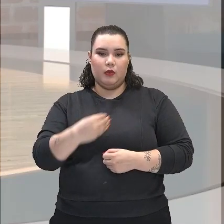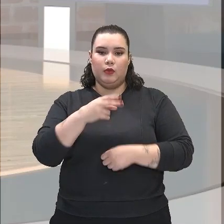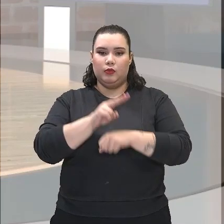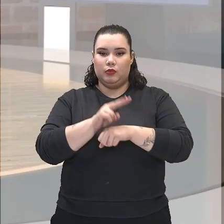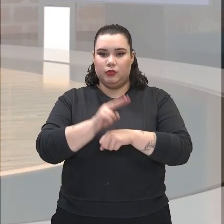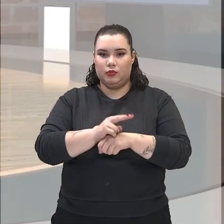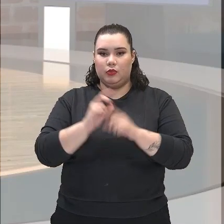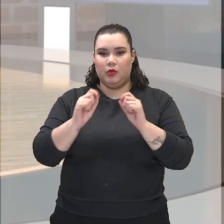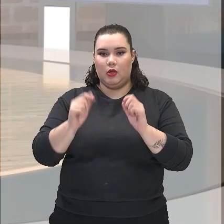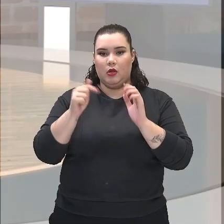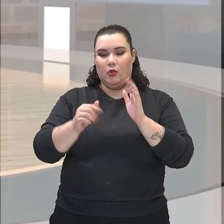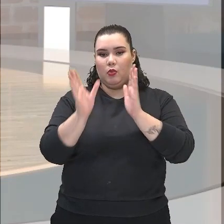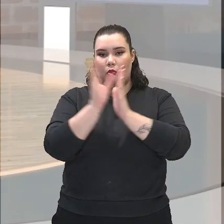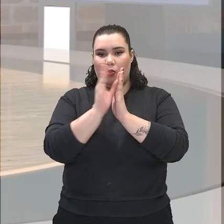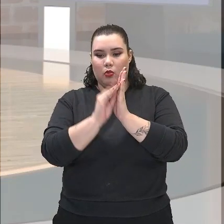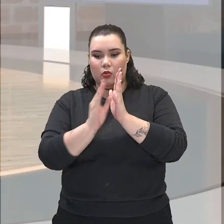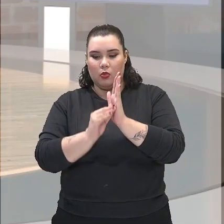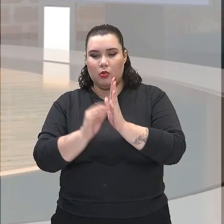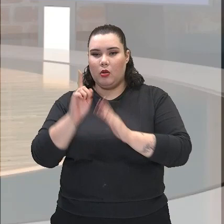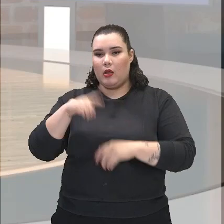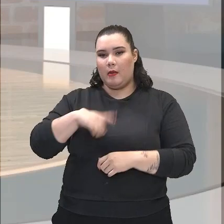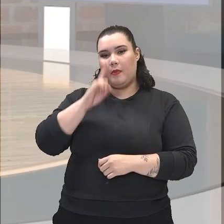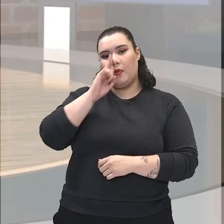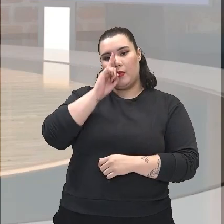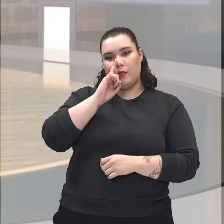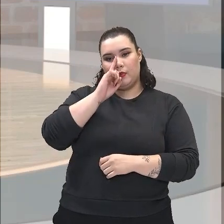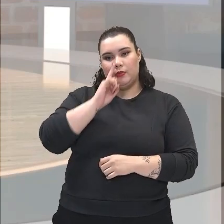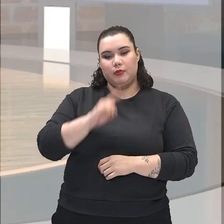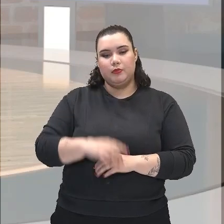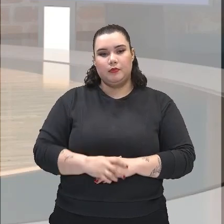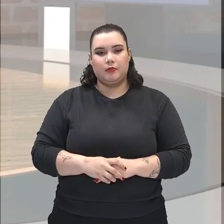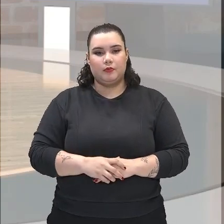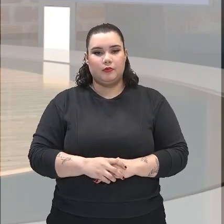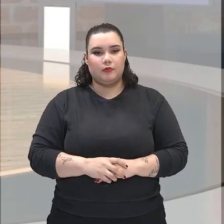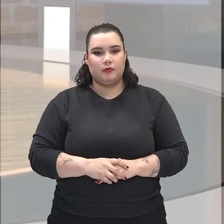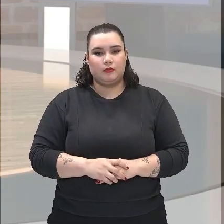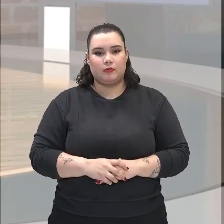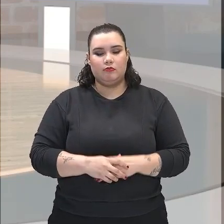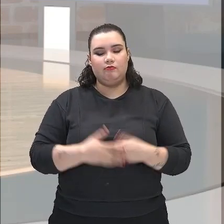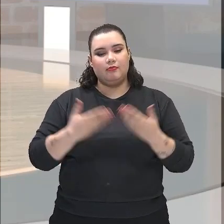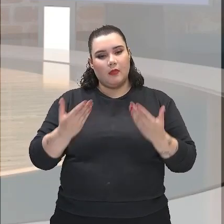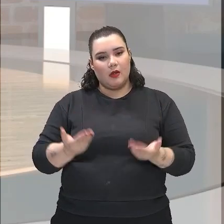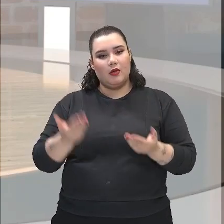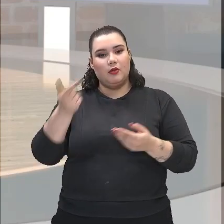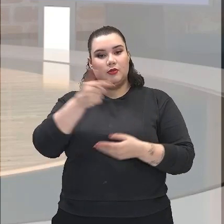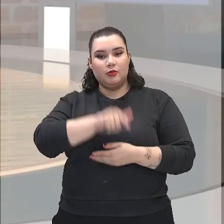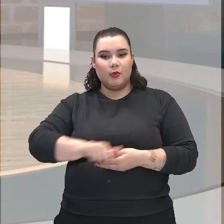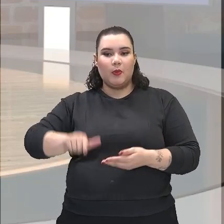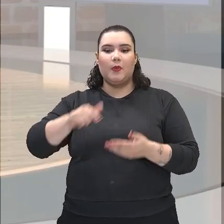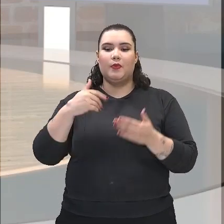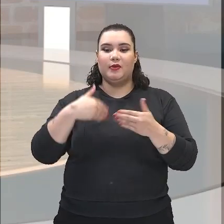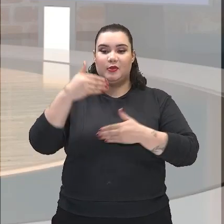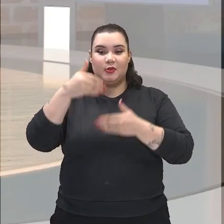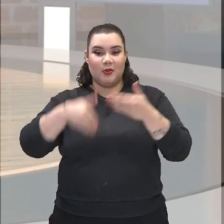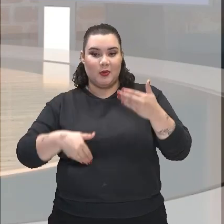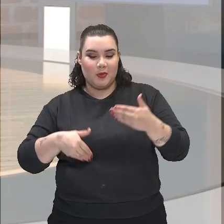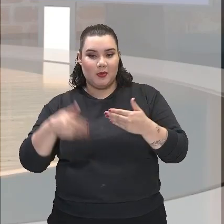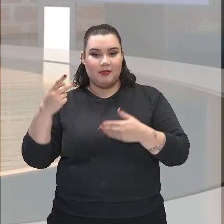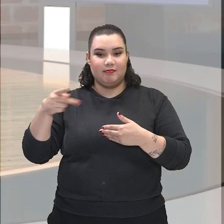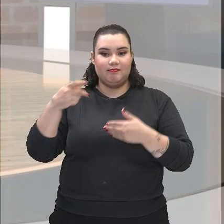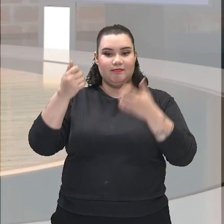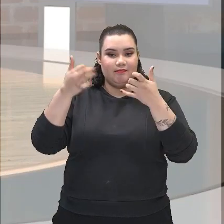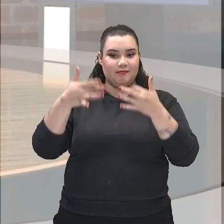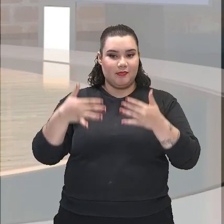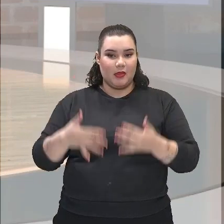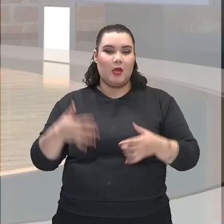de um conteúdo prejudicial. Olha, eu vou ter que discordar novamente da colega, Porque